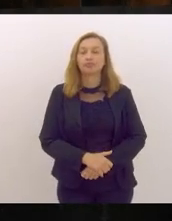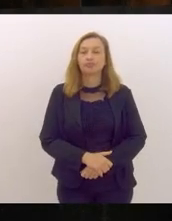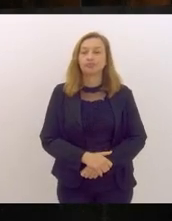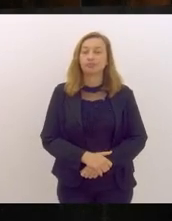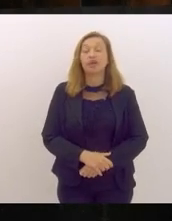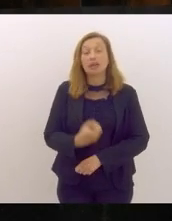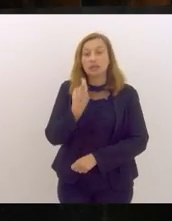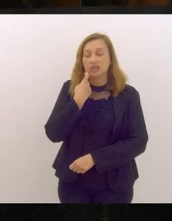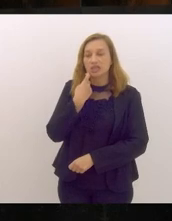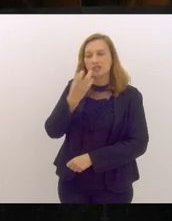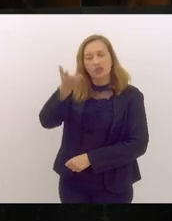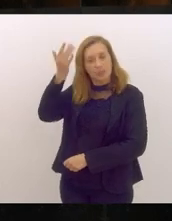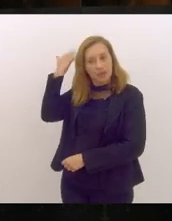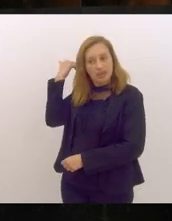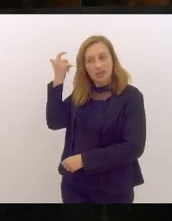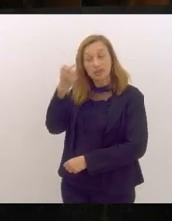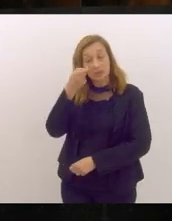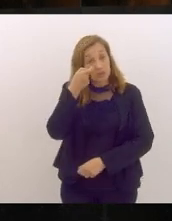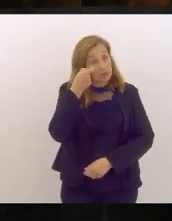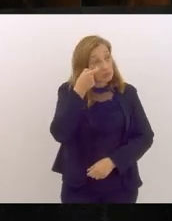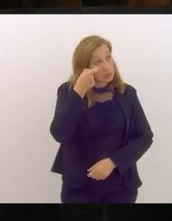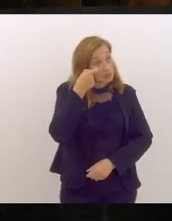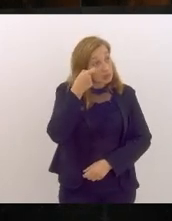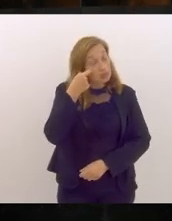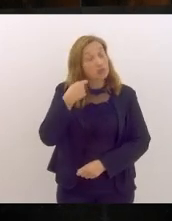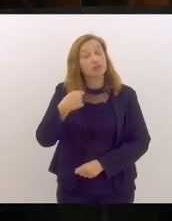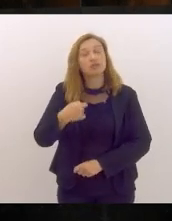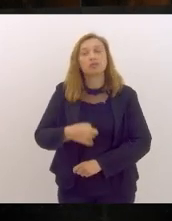na sexta-feira passada, que